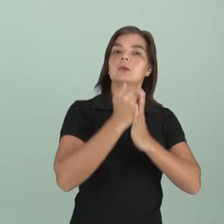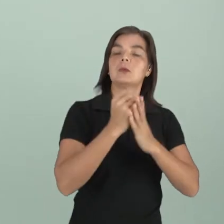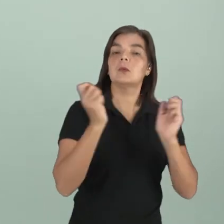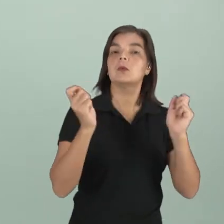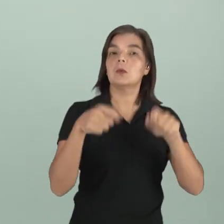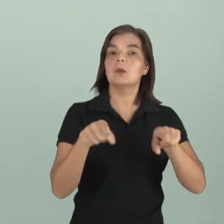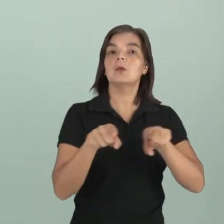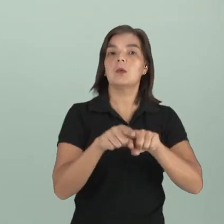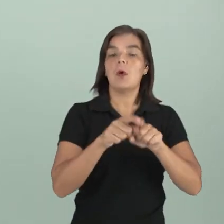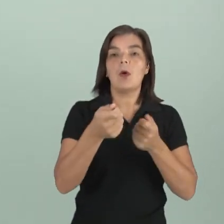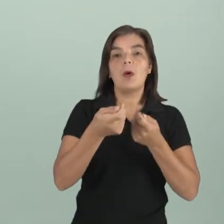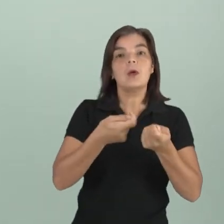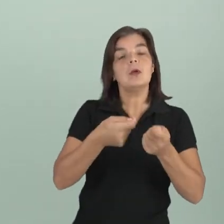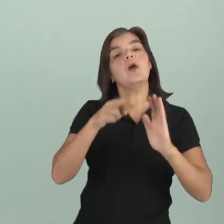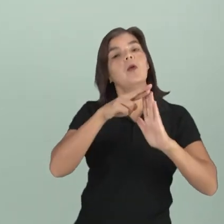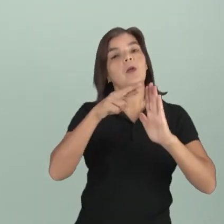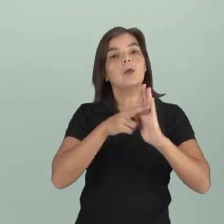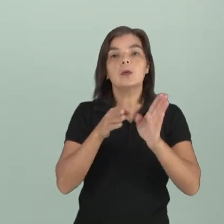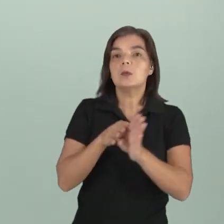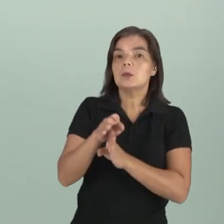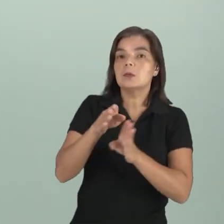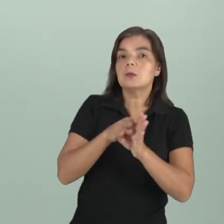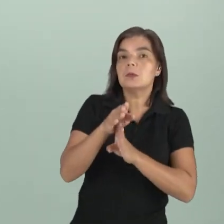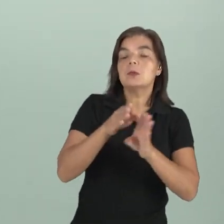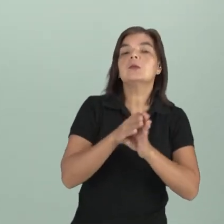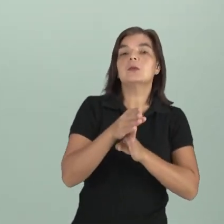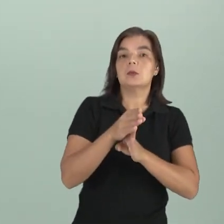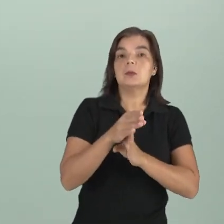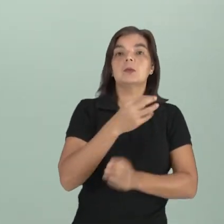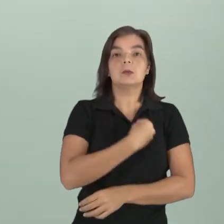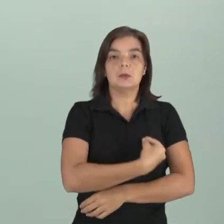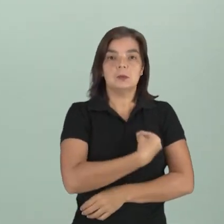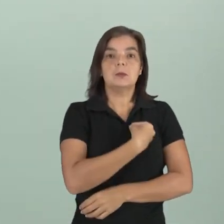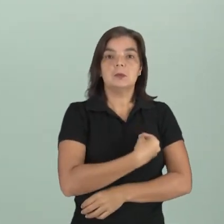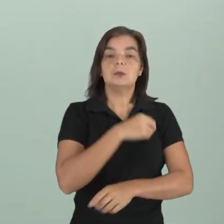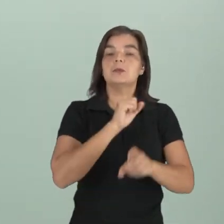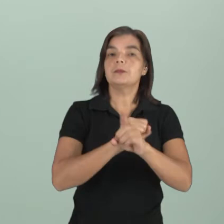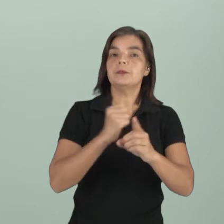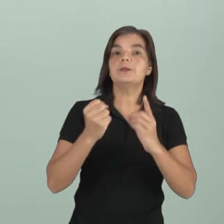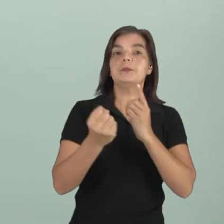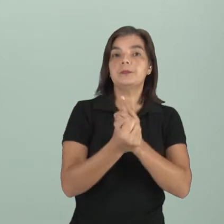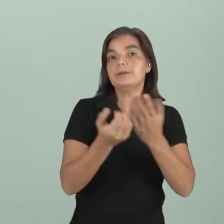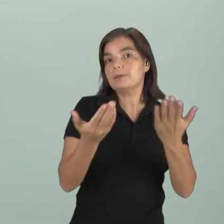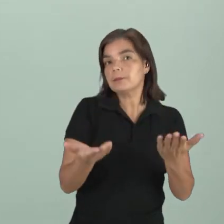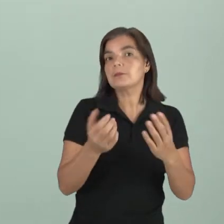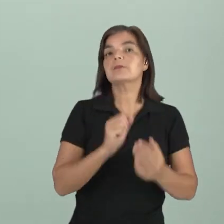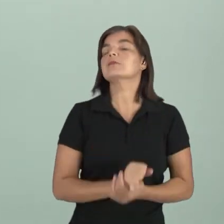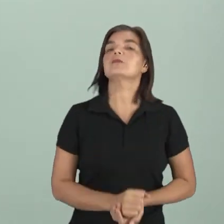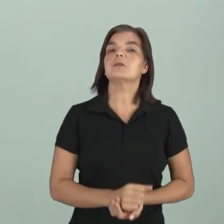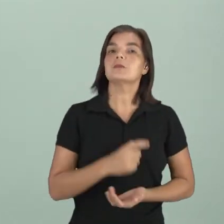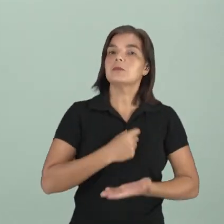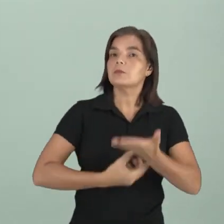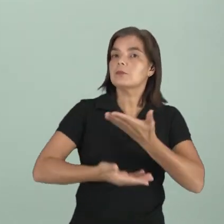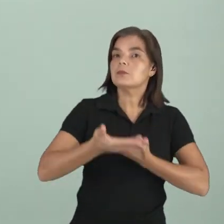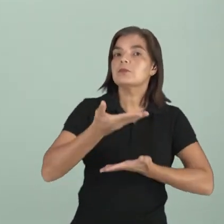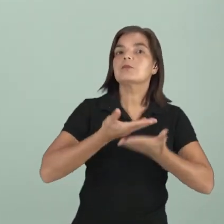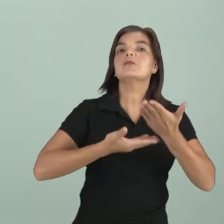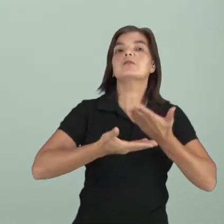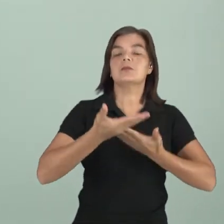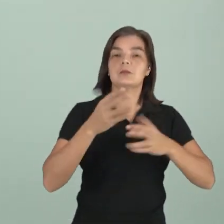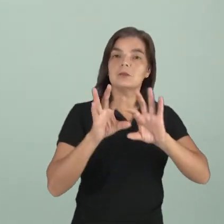para poder regular e orientar a dinâmica da vida social. Então, temos uma relação